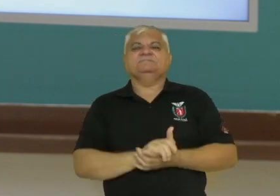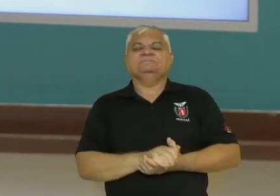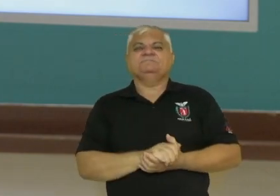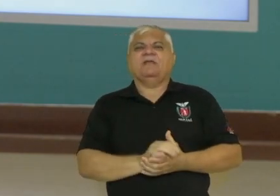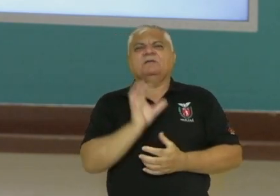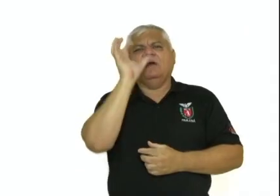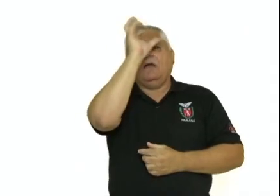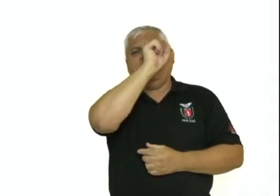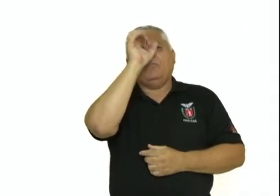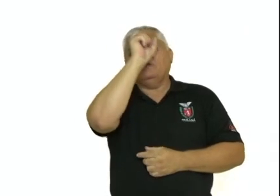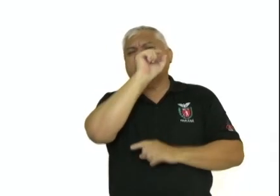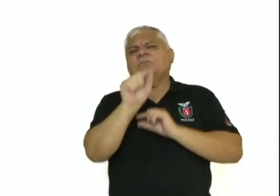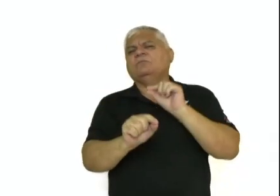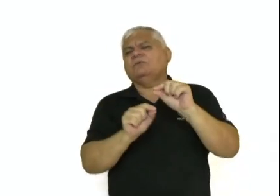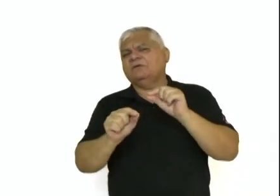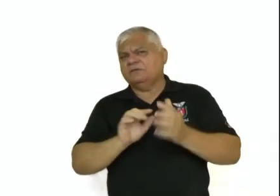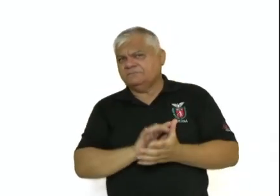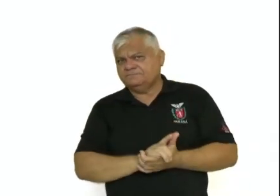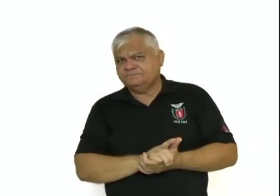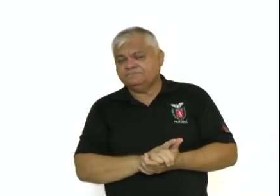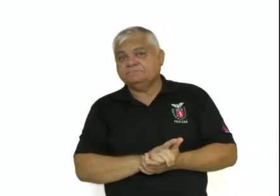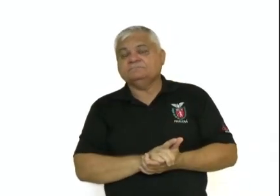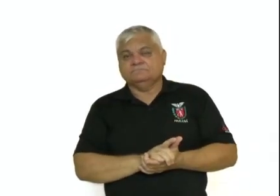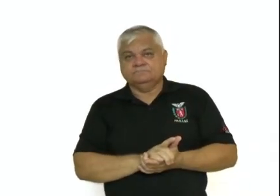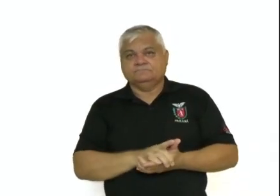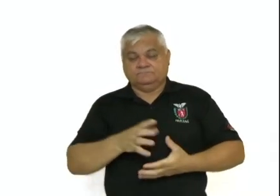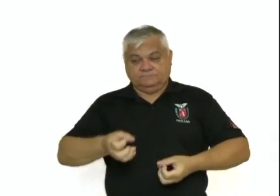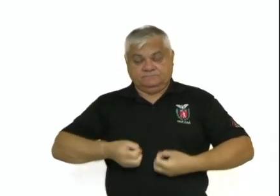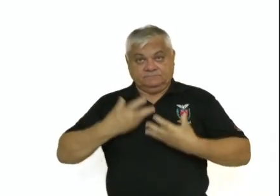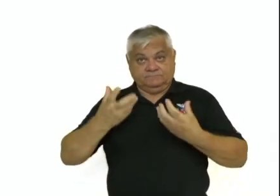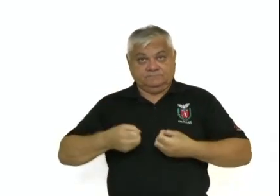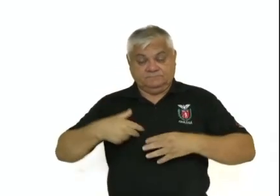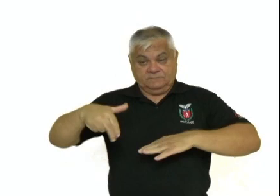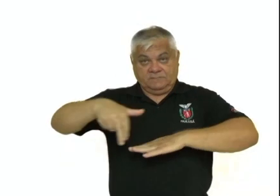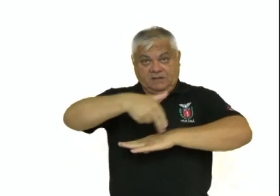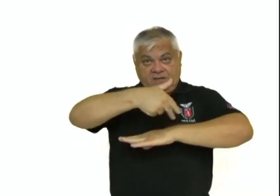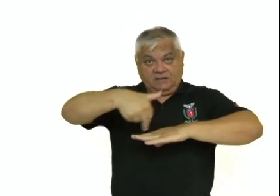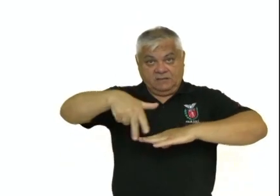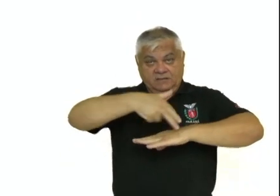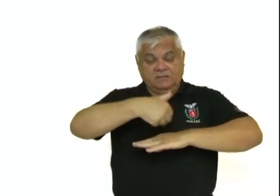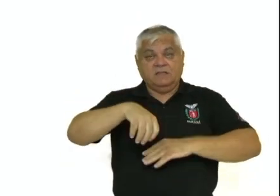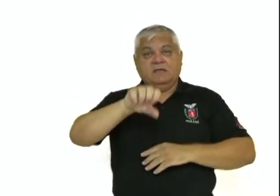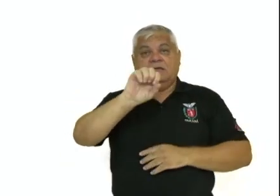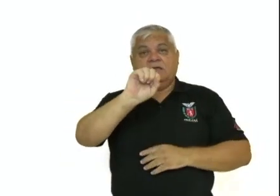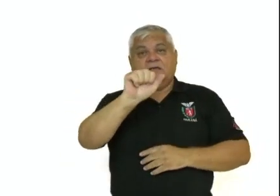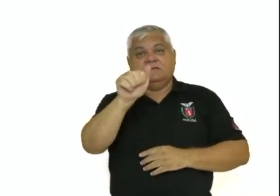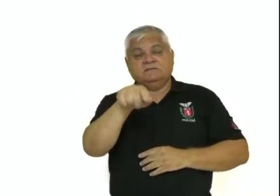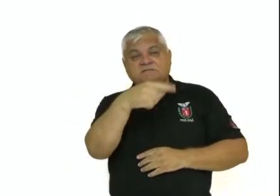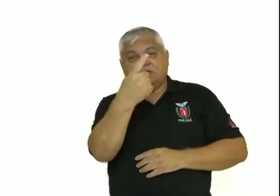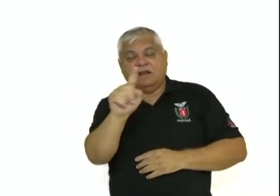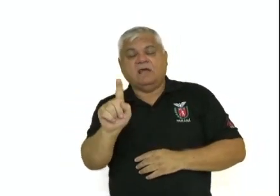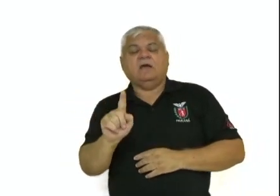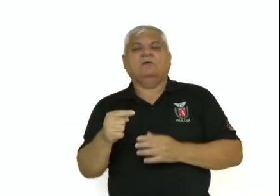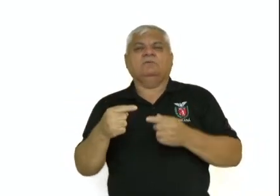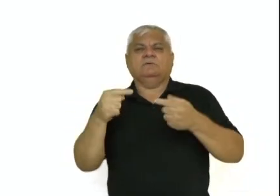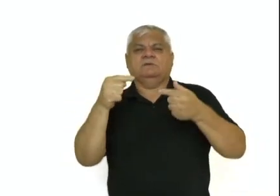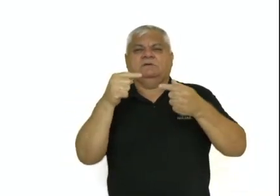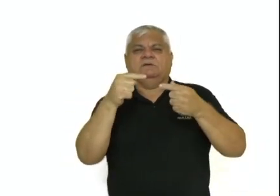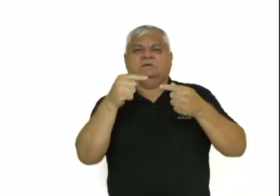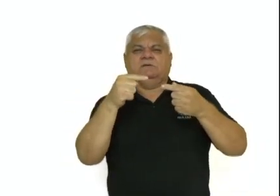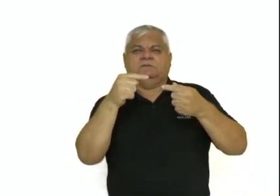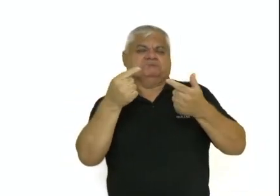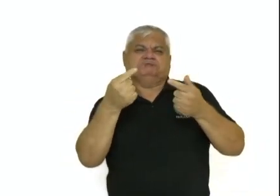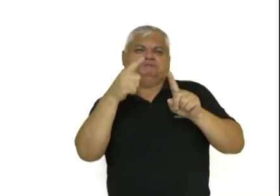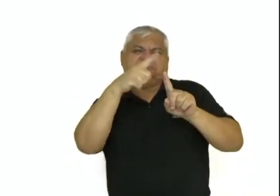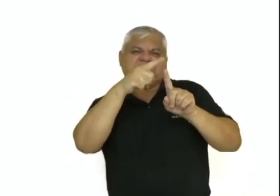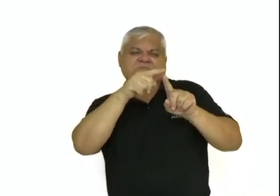nós estudamos na aula de hoje, então? A expressão dança de salão refere-se a diversos tipos de danças em